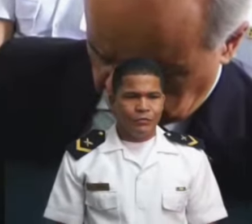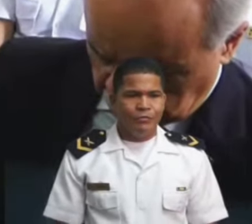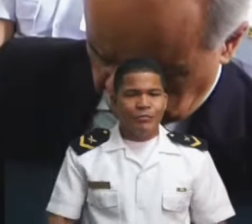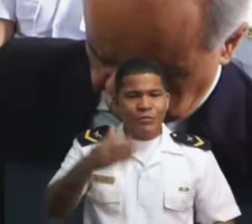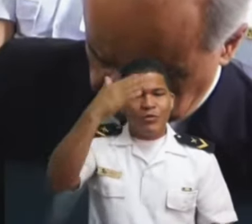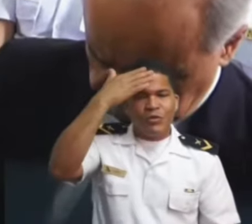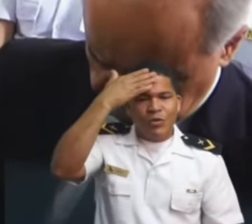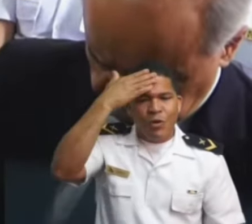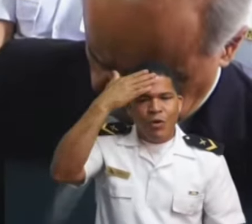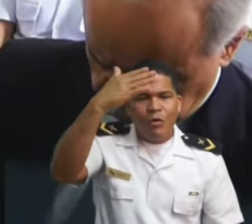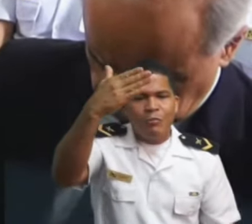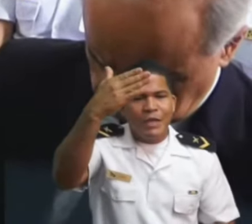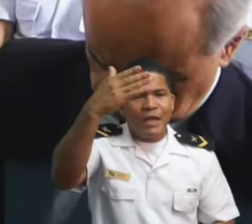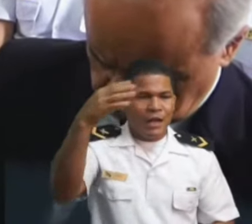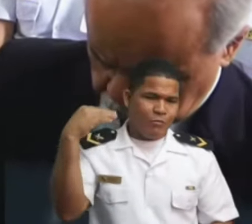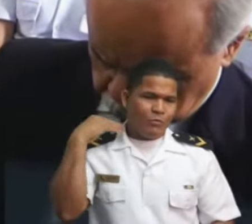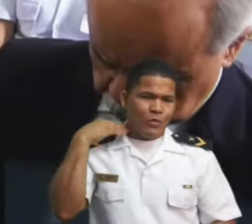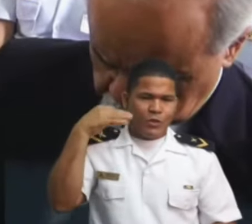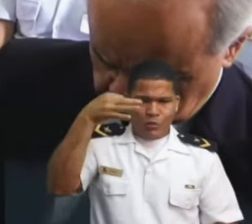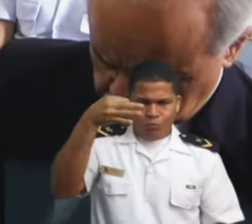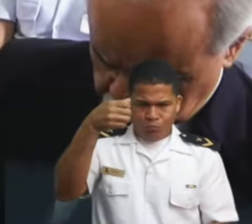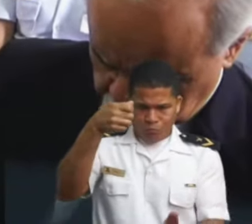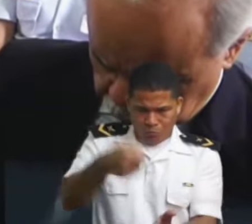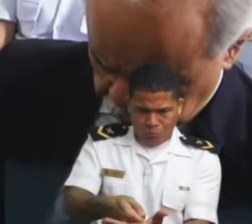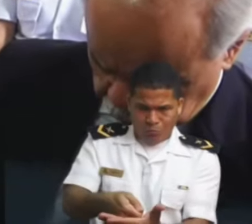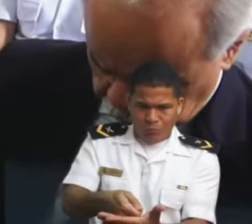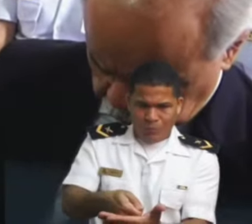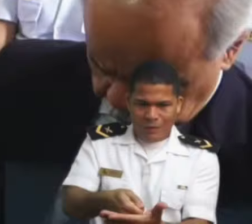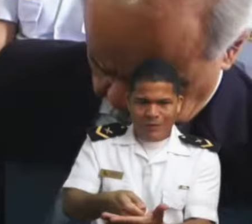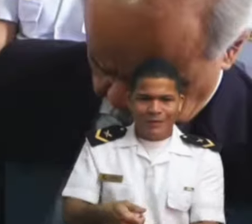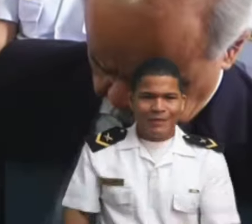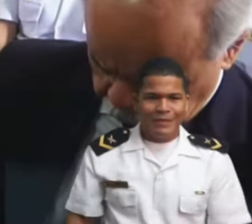Muito obrigado, senhor juiz.